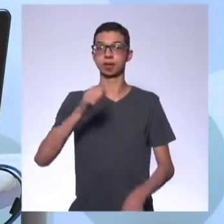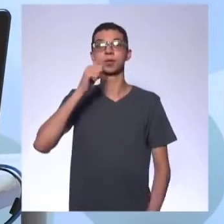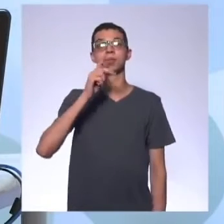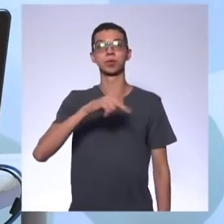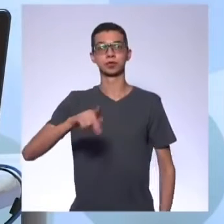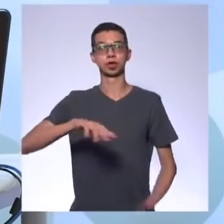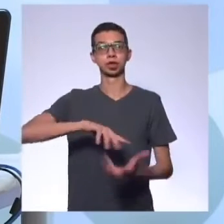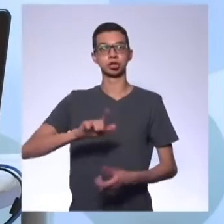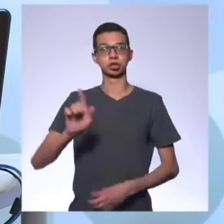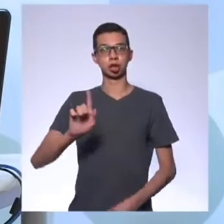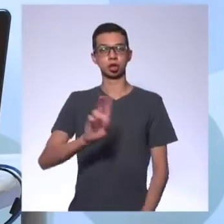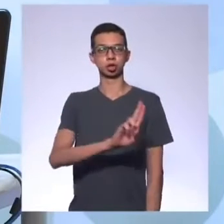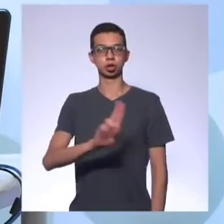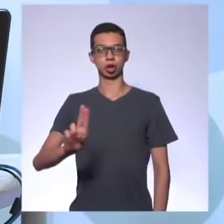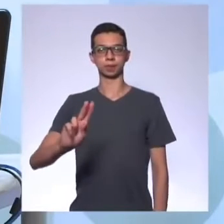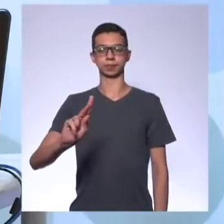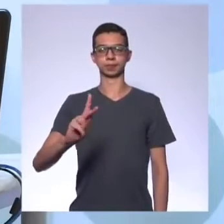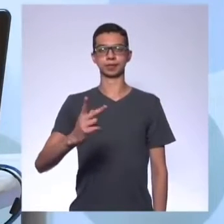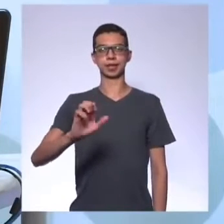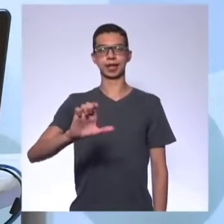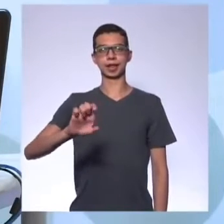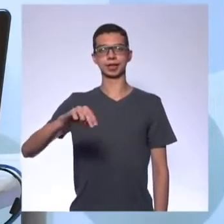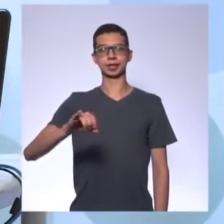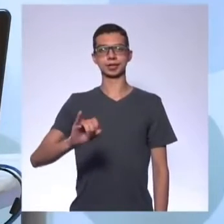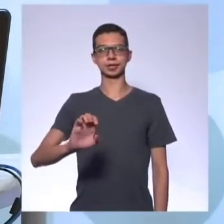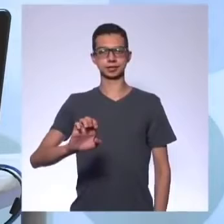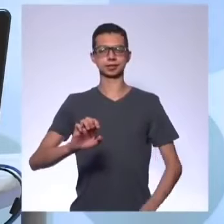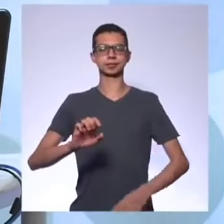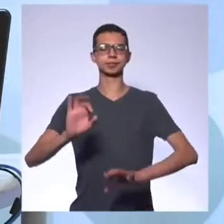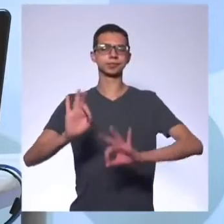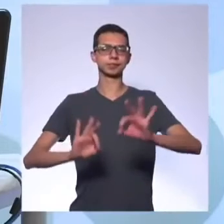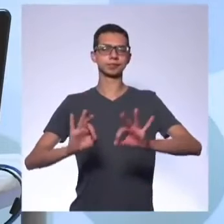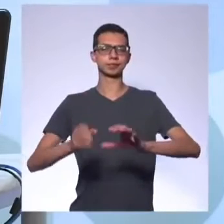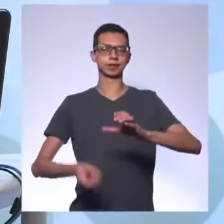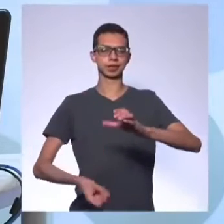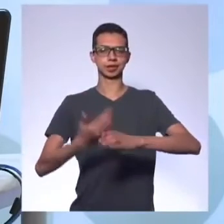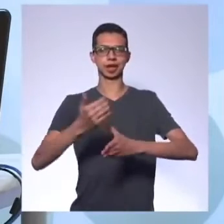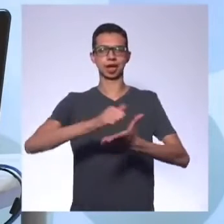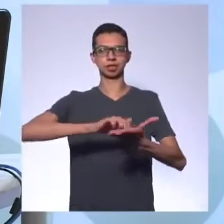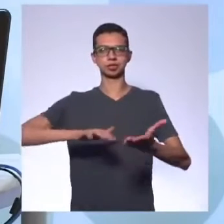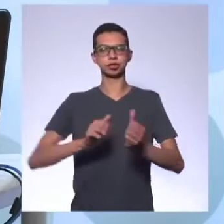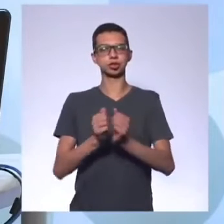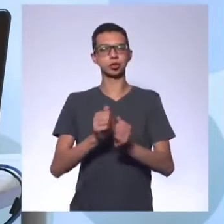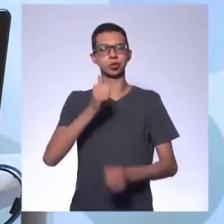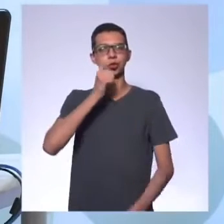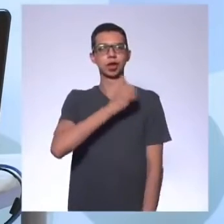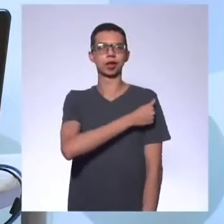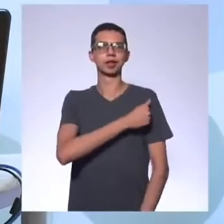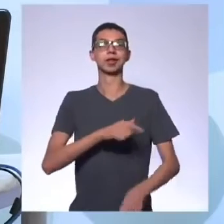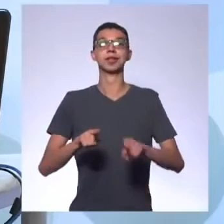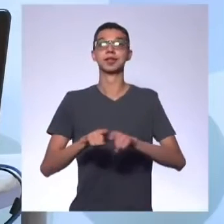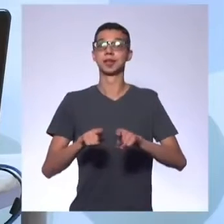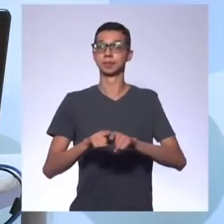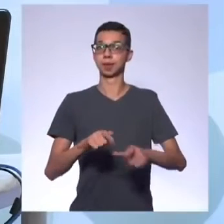de Geografia Helenice, que desenvolveu essa atividade em conjunto aí com a aluna. E também teve